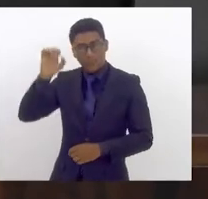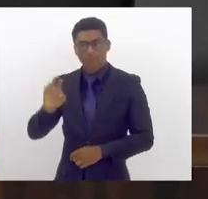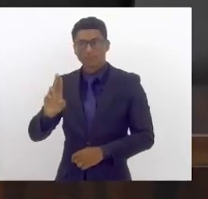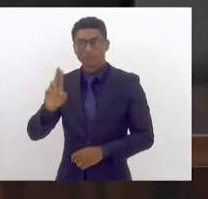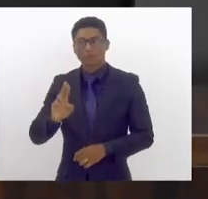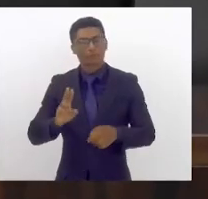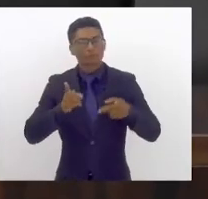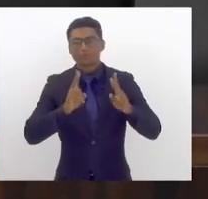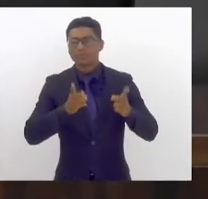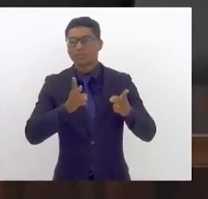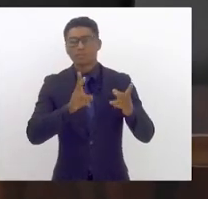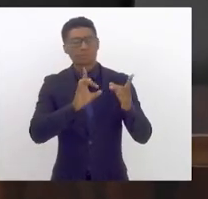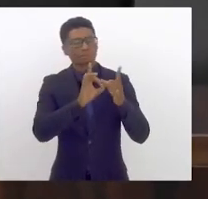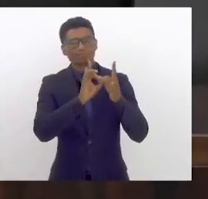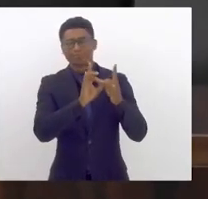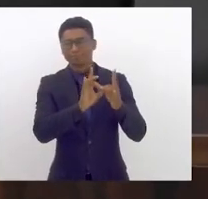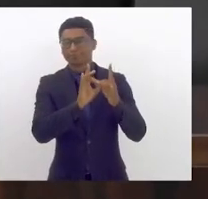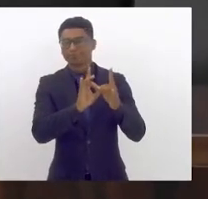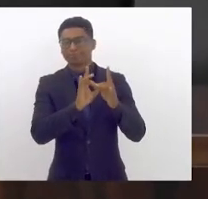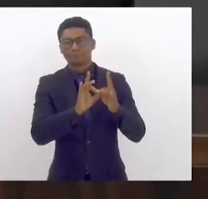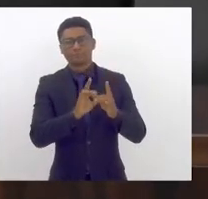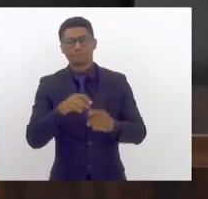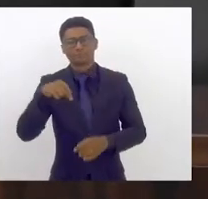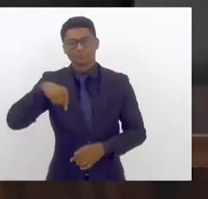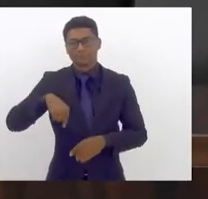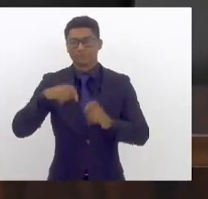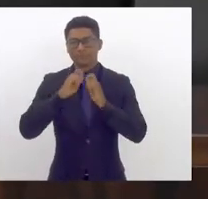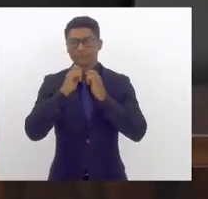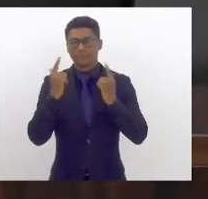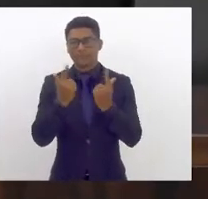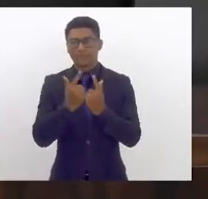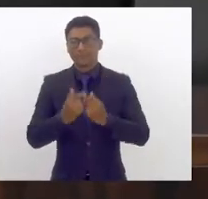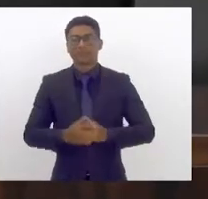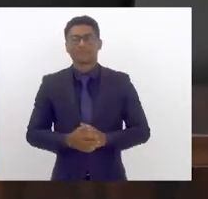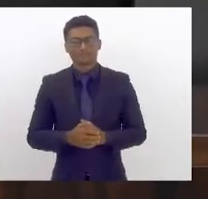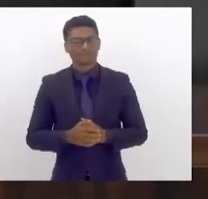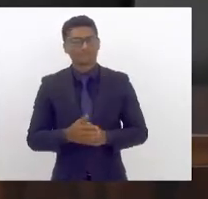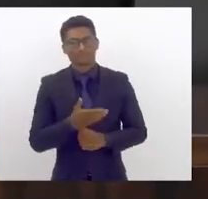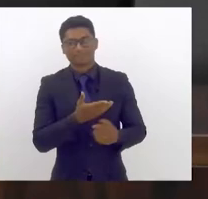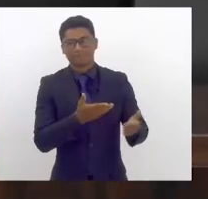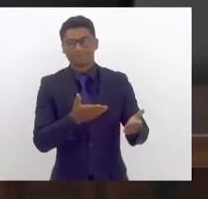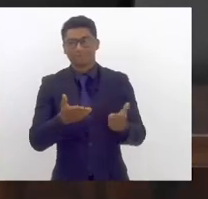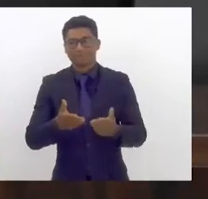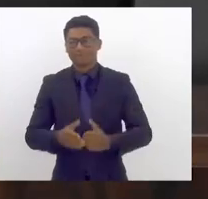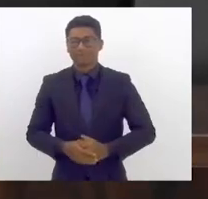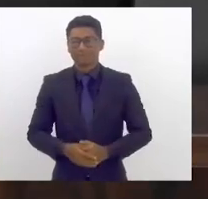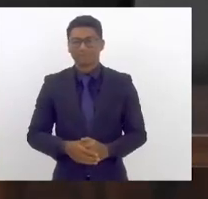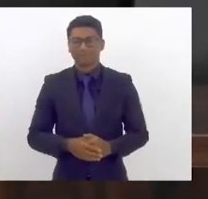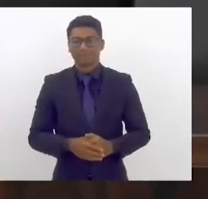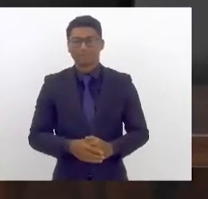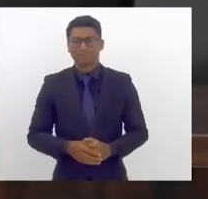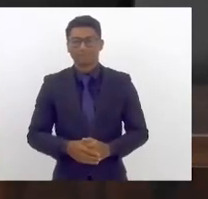essa parceira muito bacana aqui dentro da casa então te ajudo com a palavra